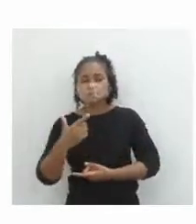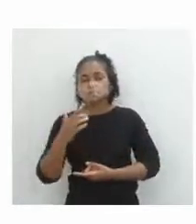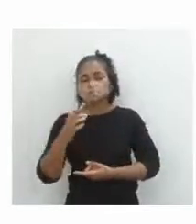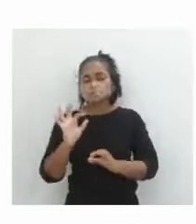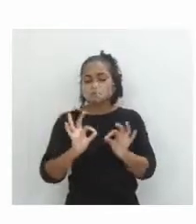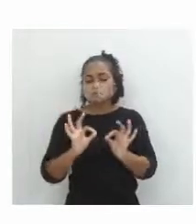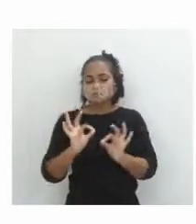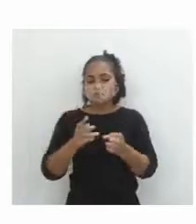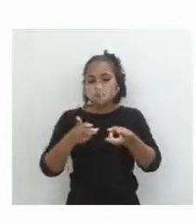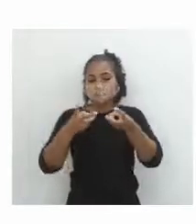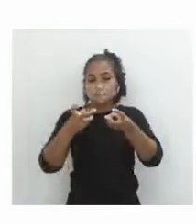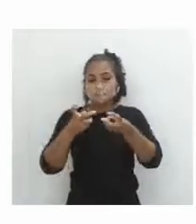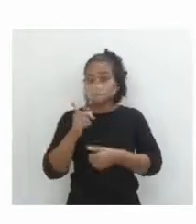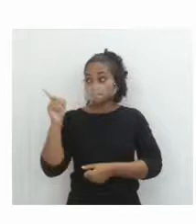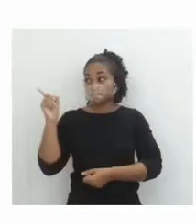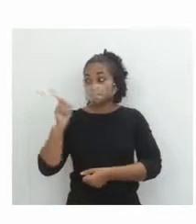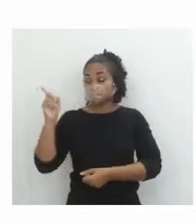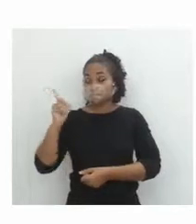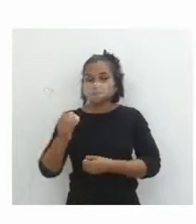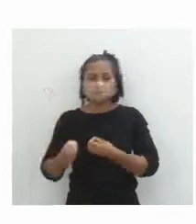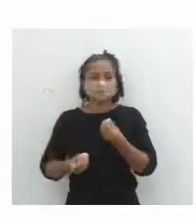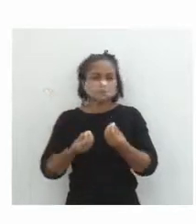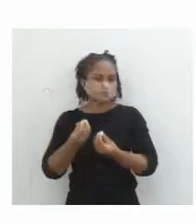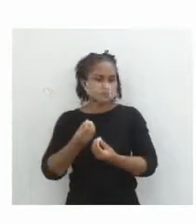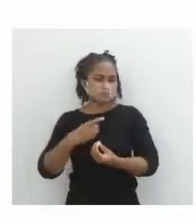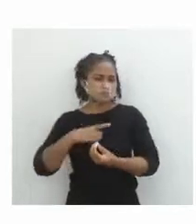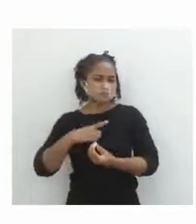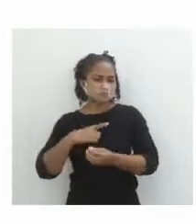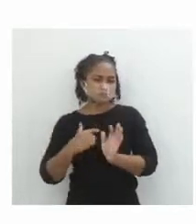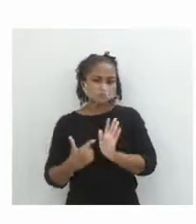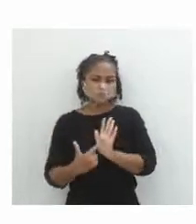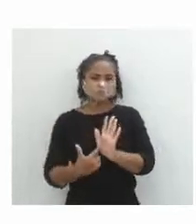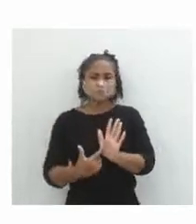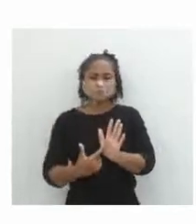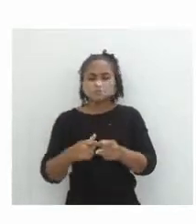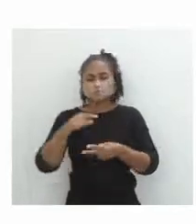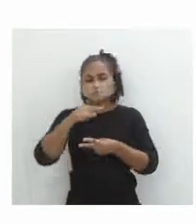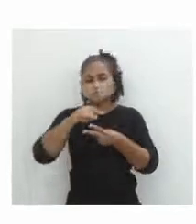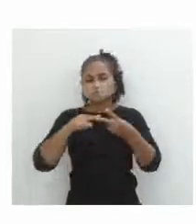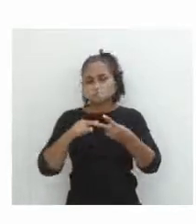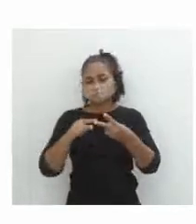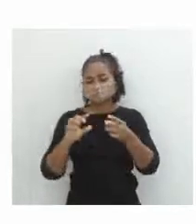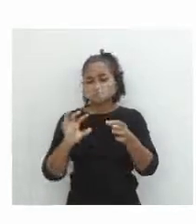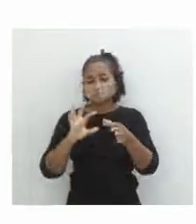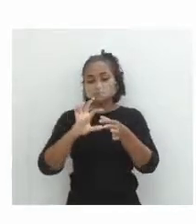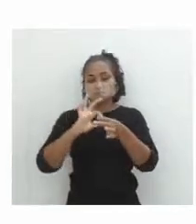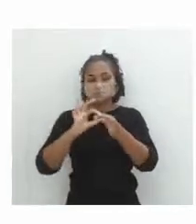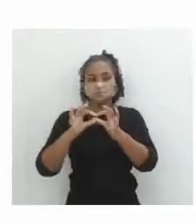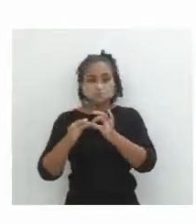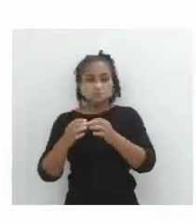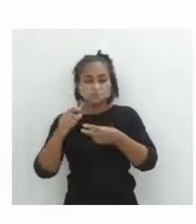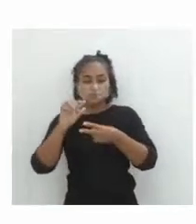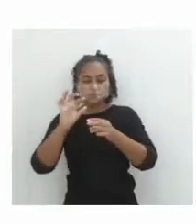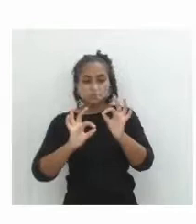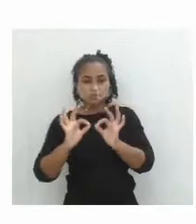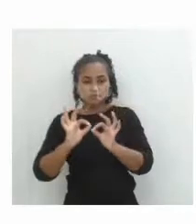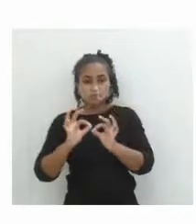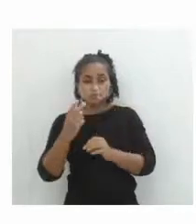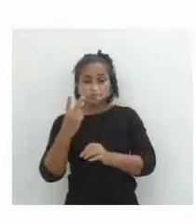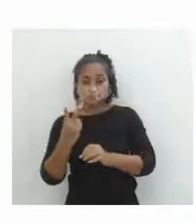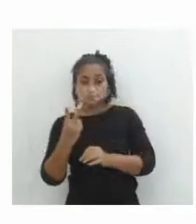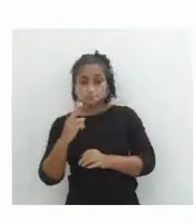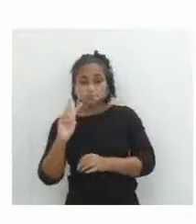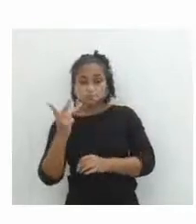aí pela imagem dos nossos slides que eles apresentam duas moléculas de hidrogênio e uma